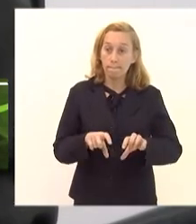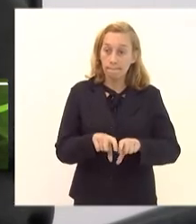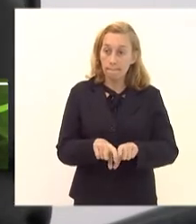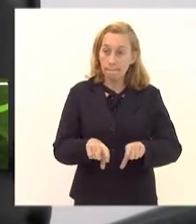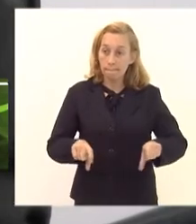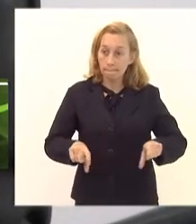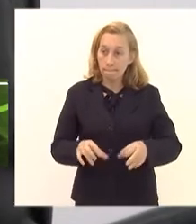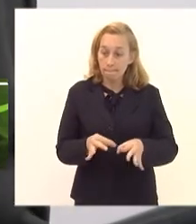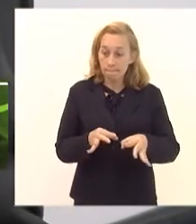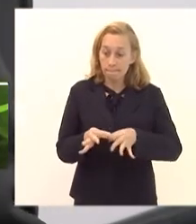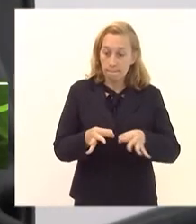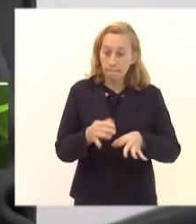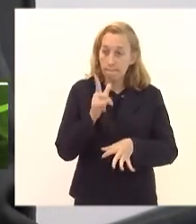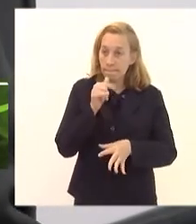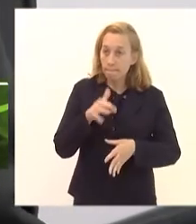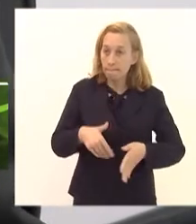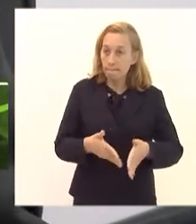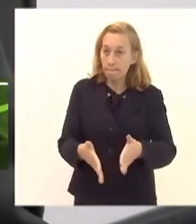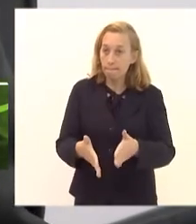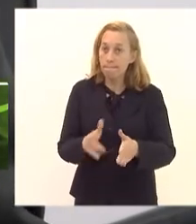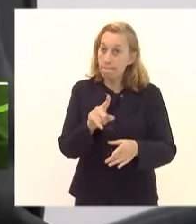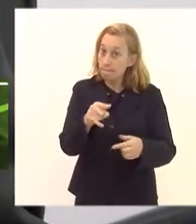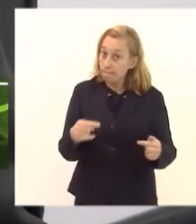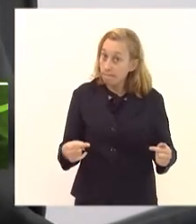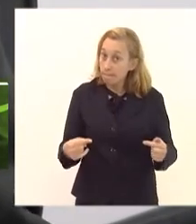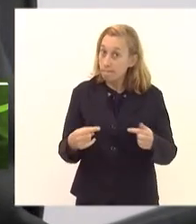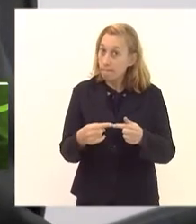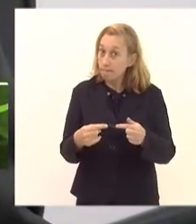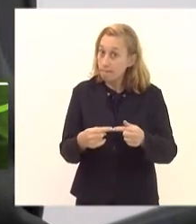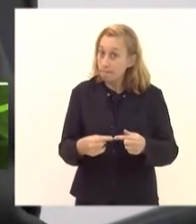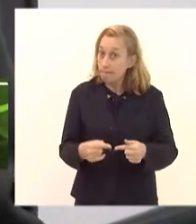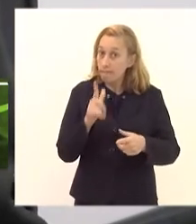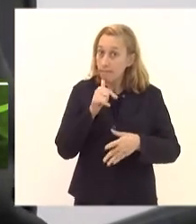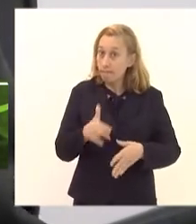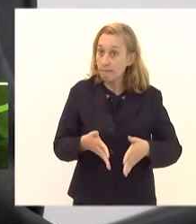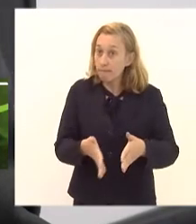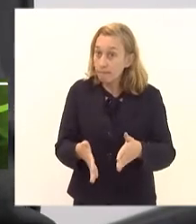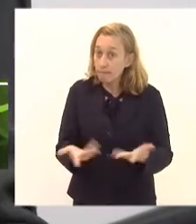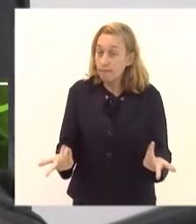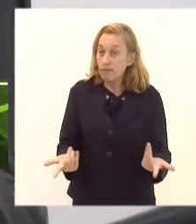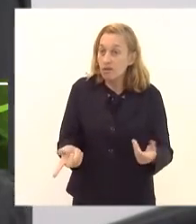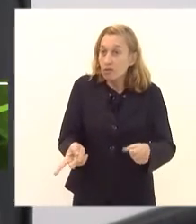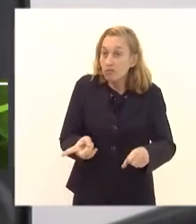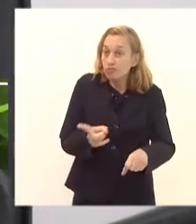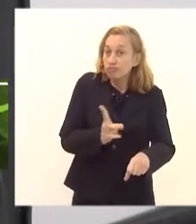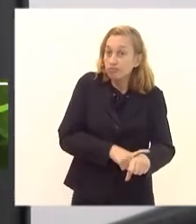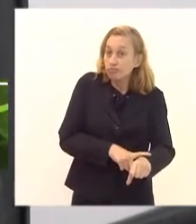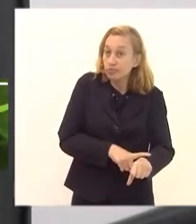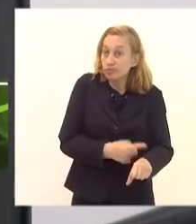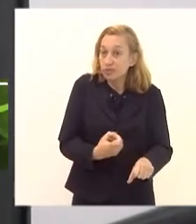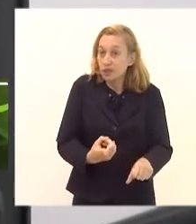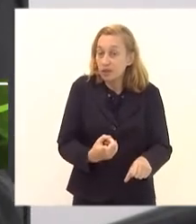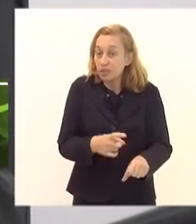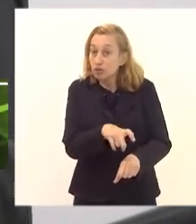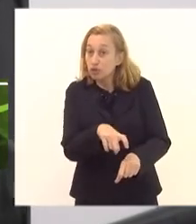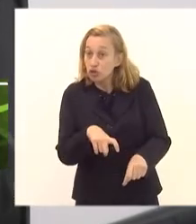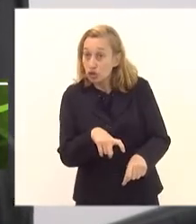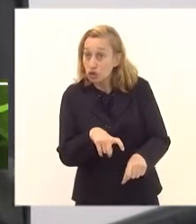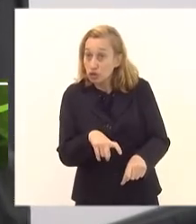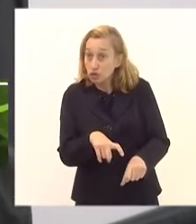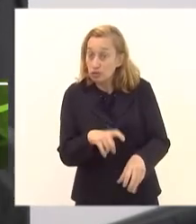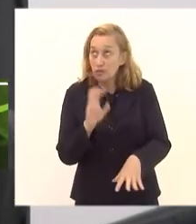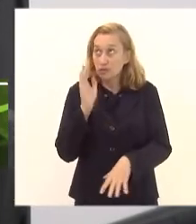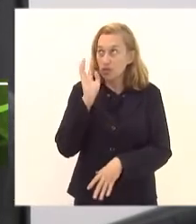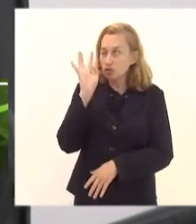Preconceito imenso. Você vai combinar com o rio para um tempo de recorrência X,